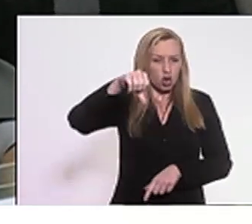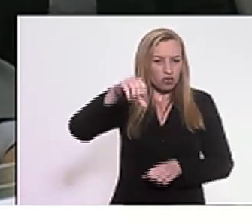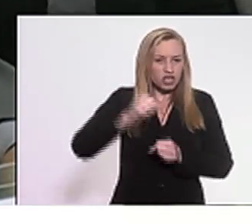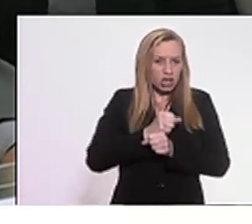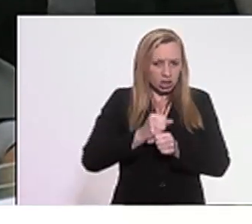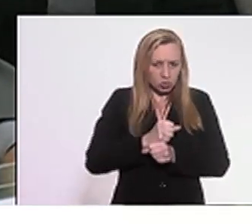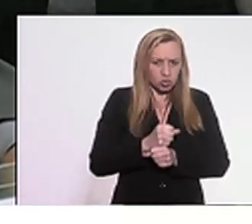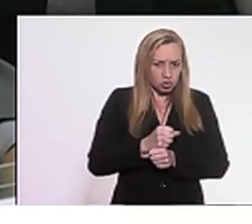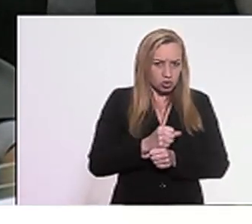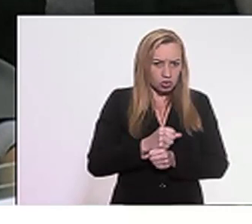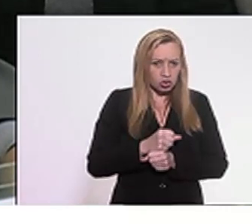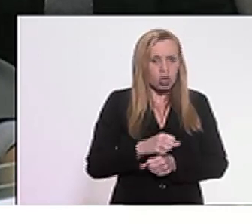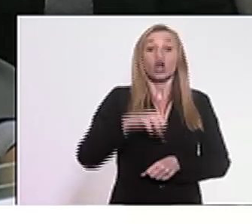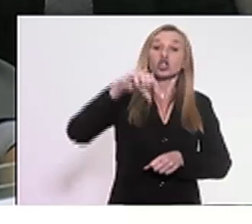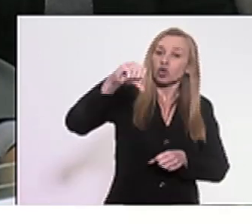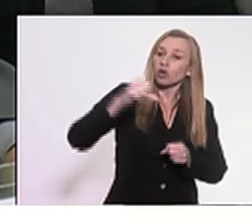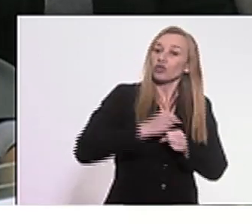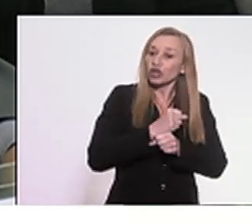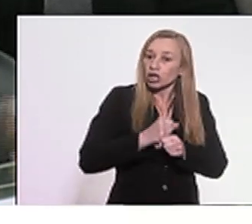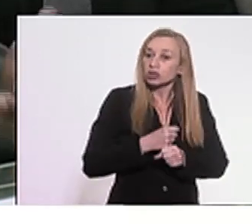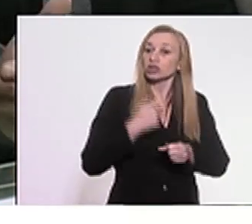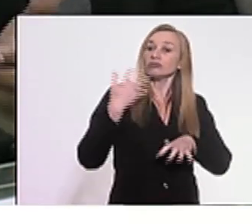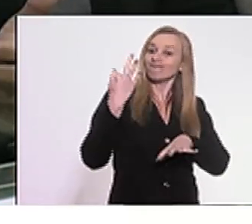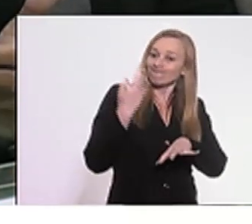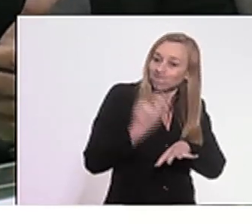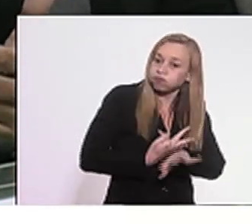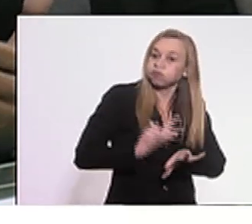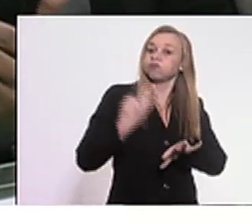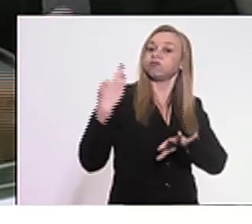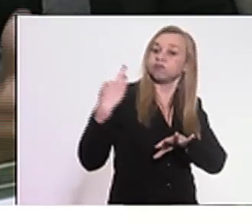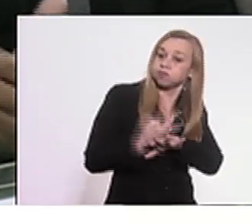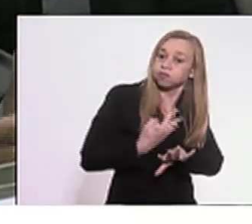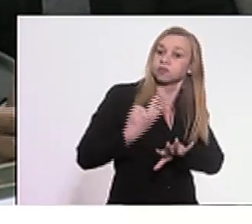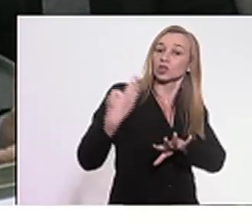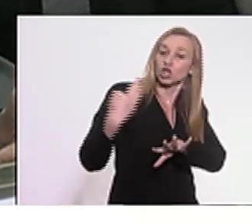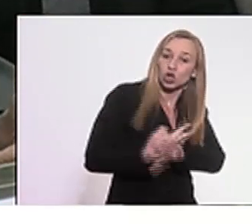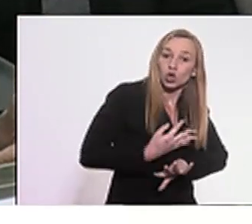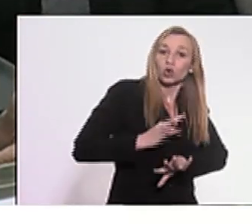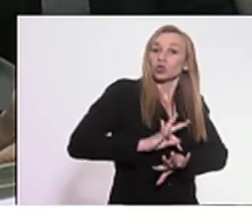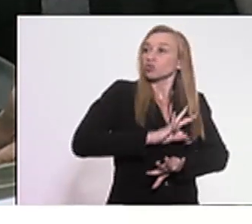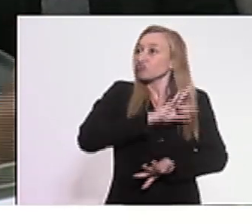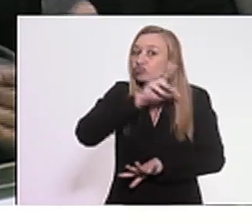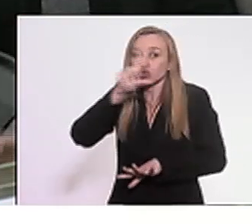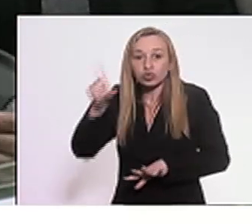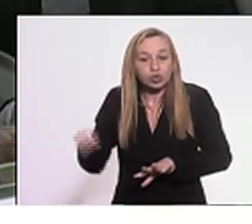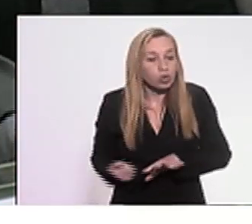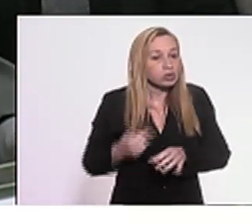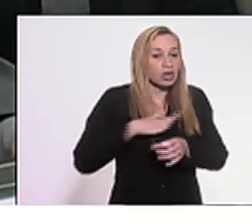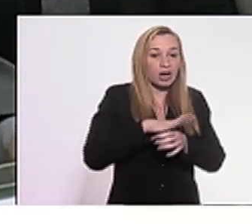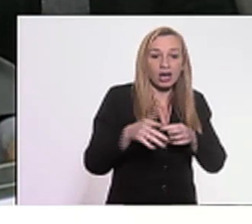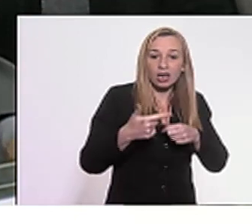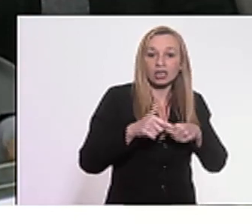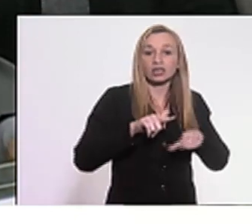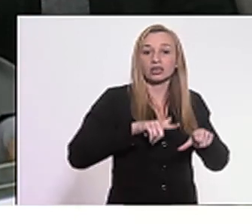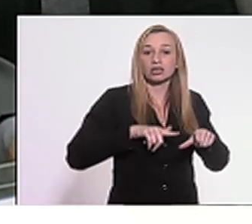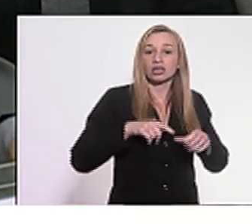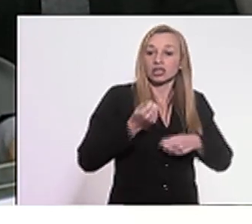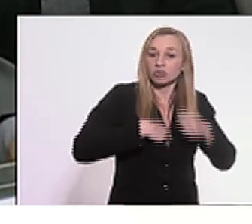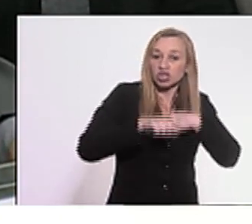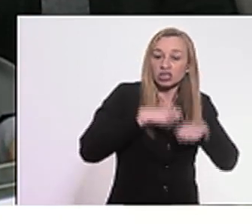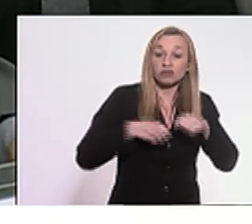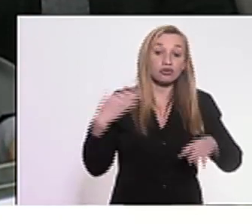Há 9 anos eu estou tentando, com todos os trâmites administrativos, reingressar à corporação.